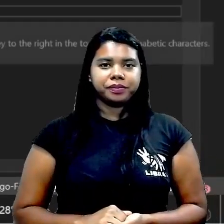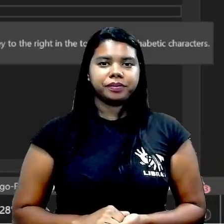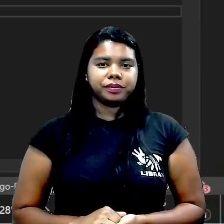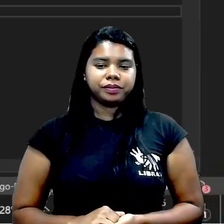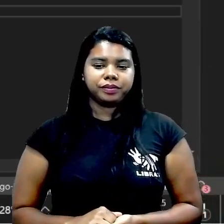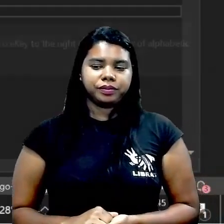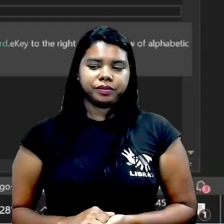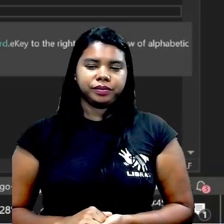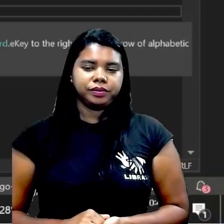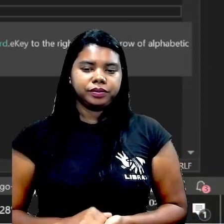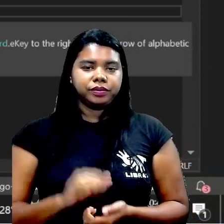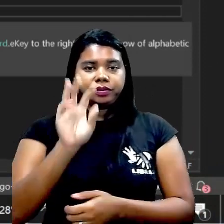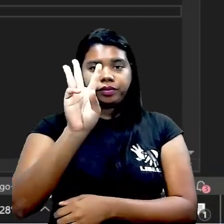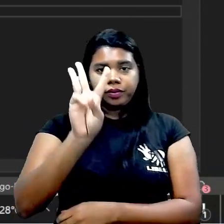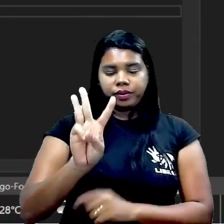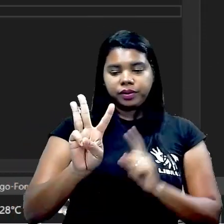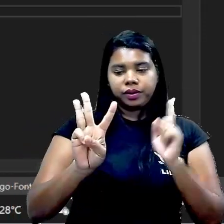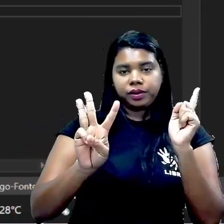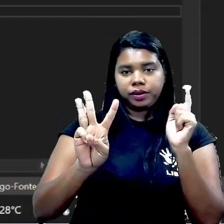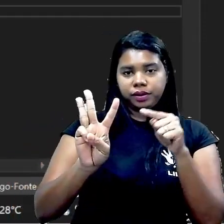a tecla W,